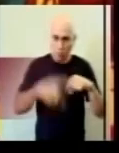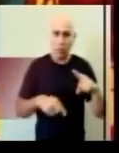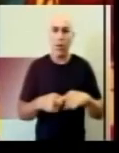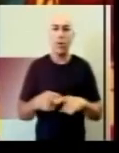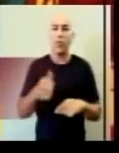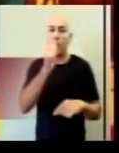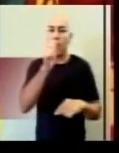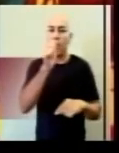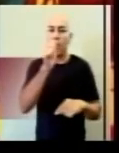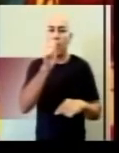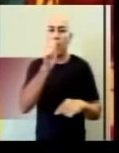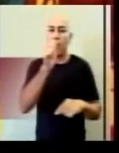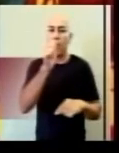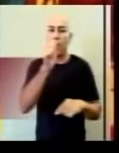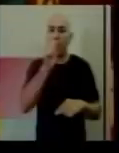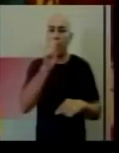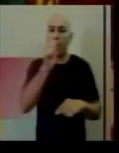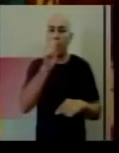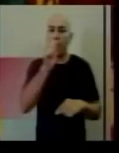estabelecimentos eles poderão